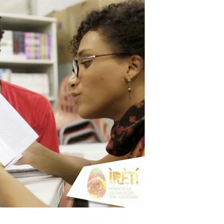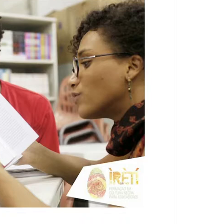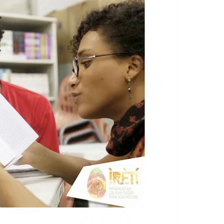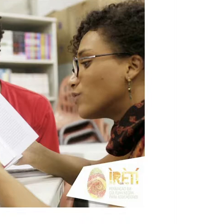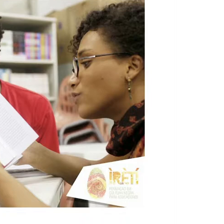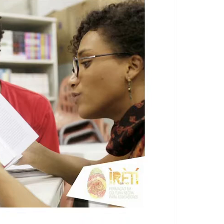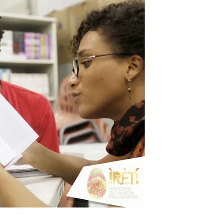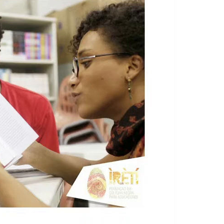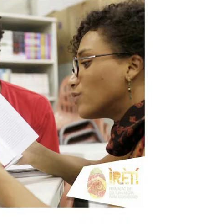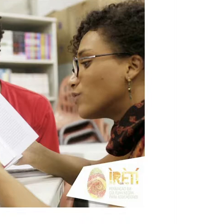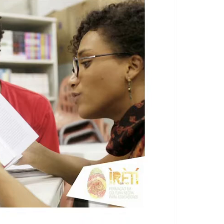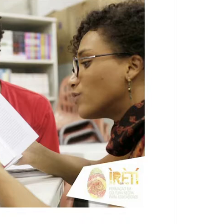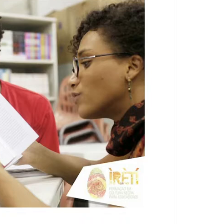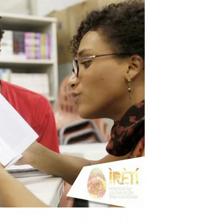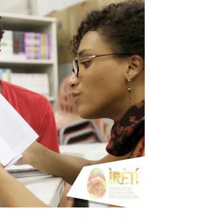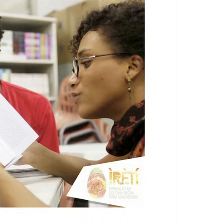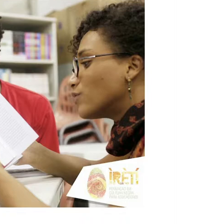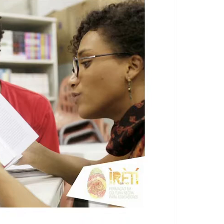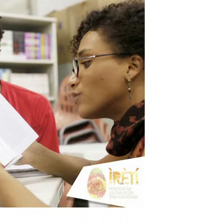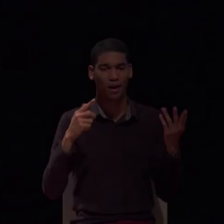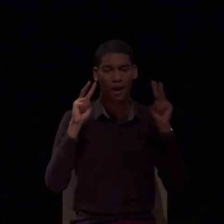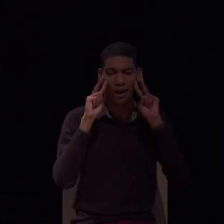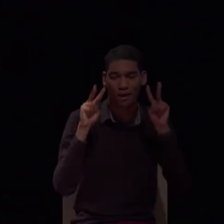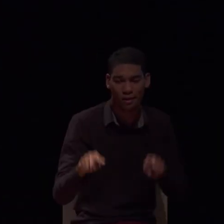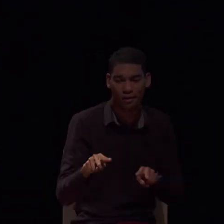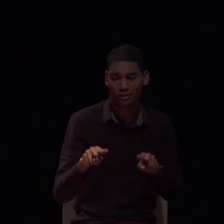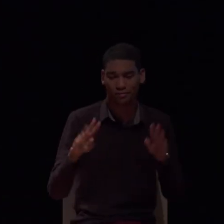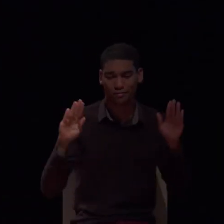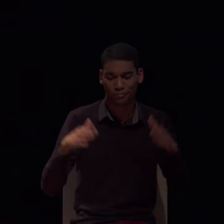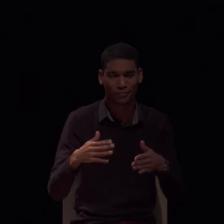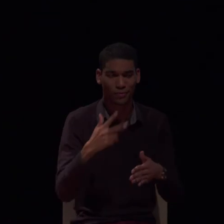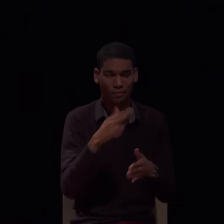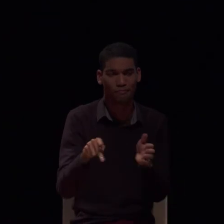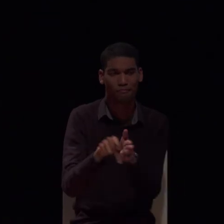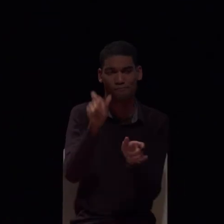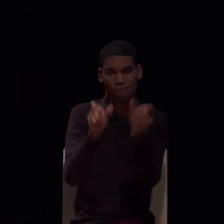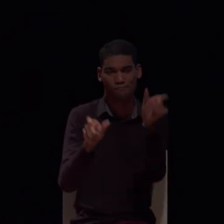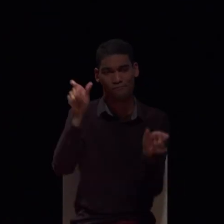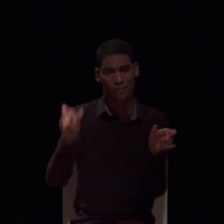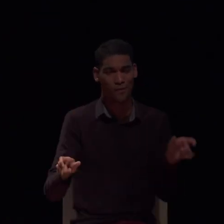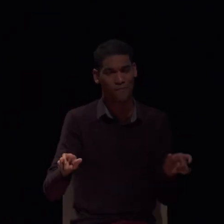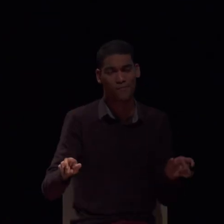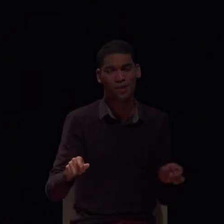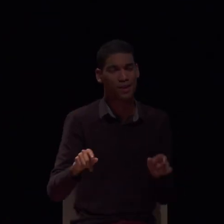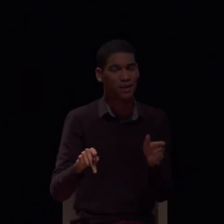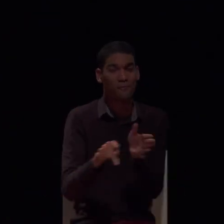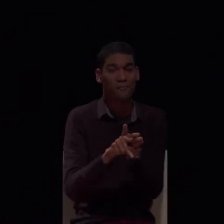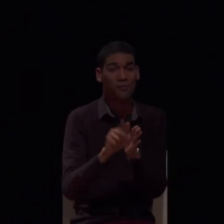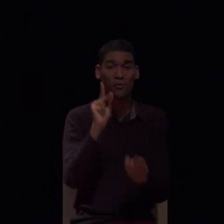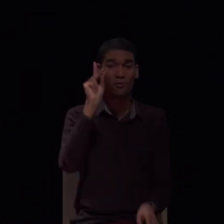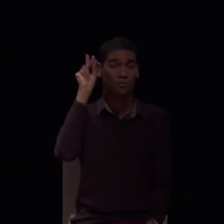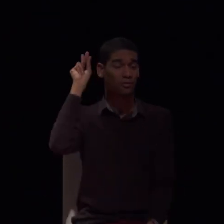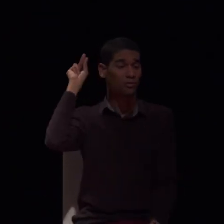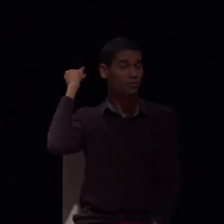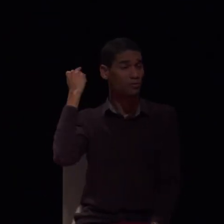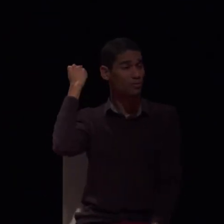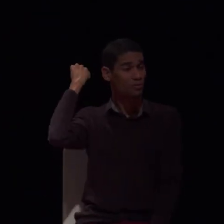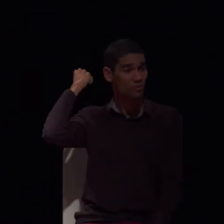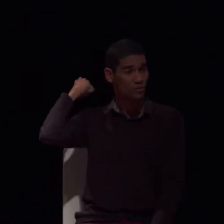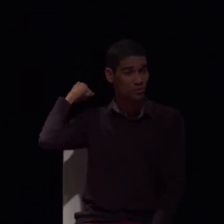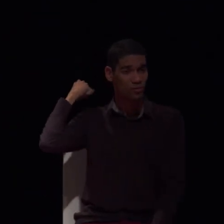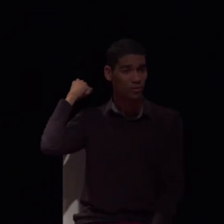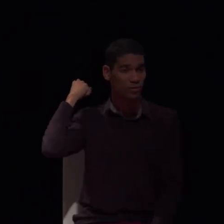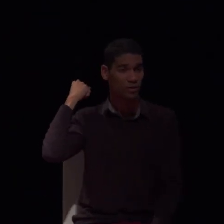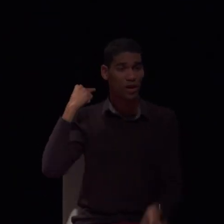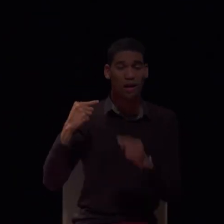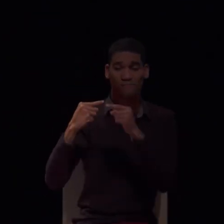preconceitos estereótipos uma visão essencialista enraizada petrificada no passado que nada tem a ver com a